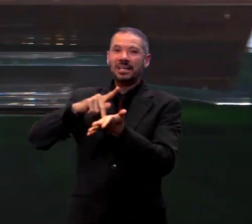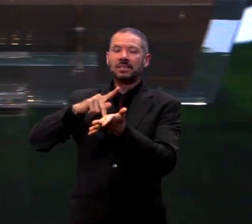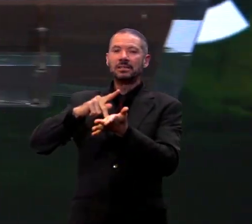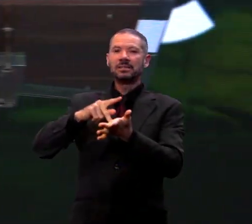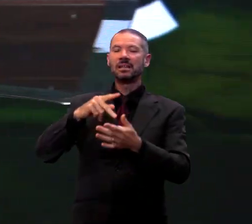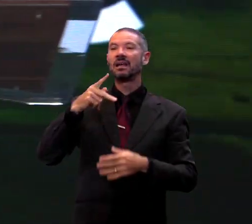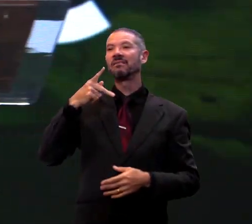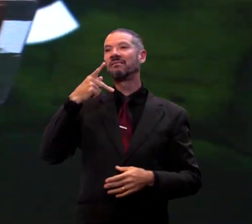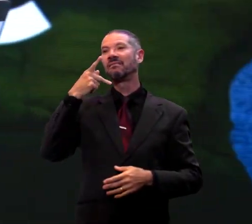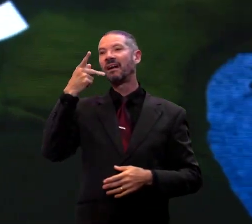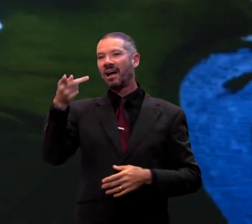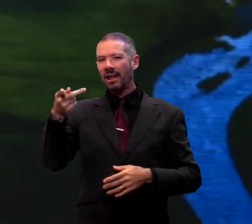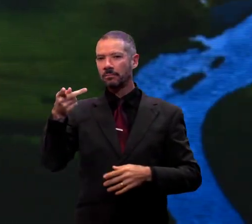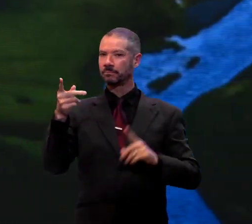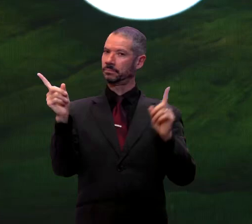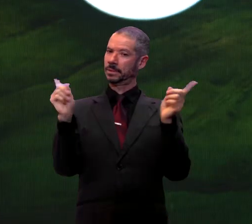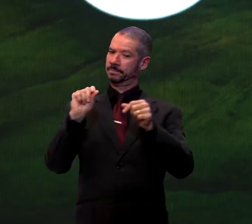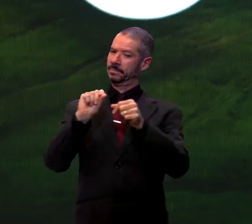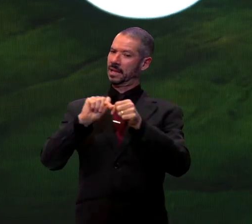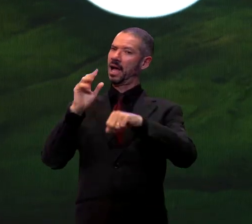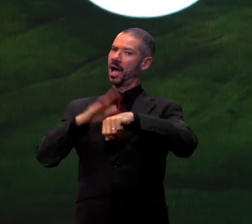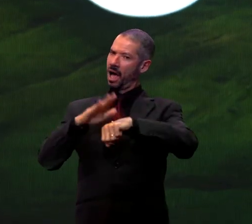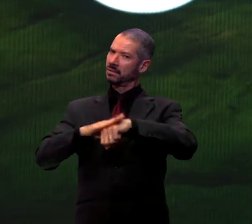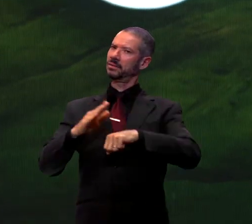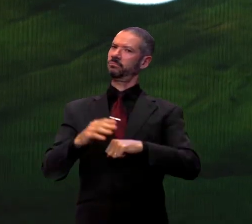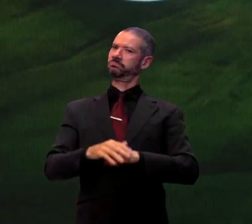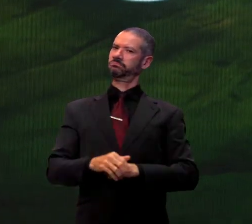boca, tem que ser de ação.